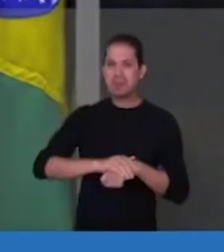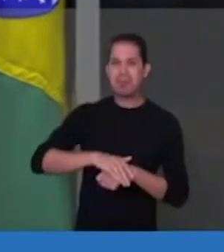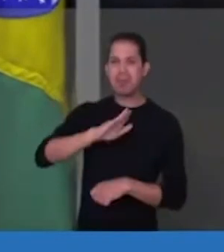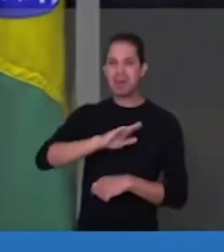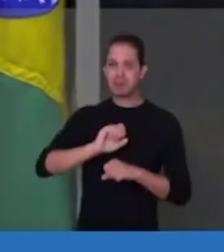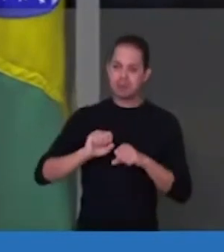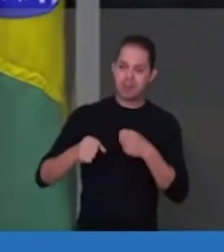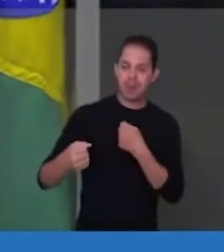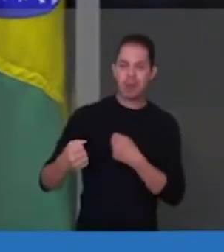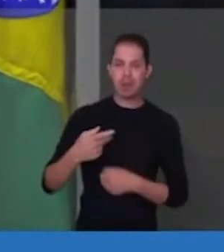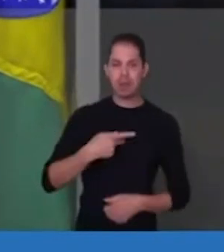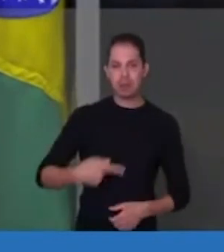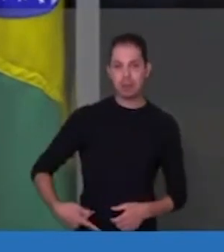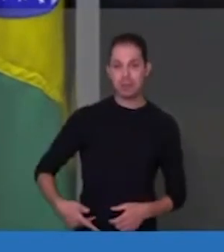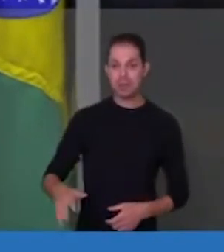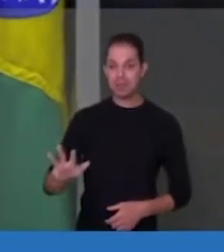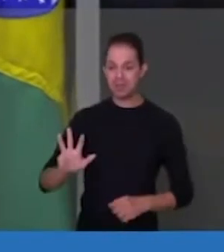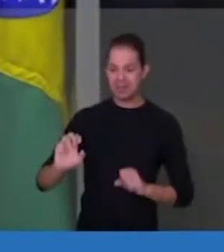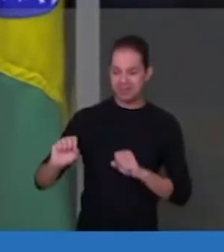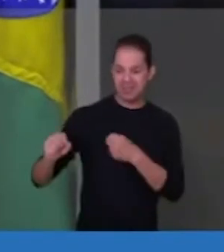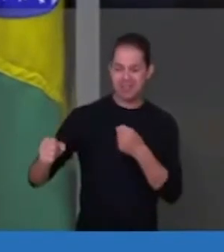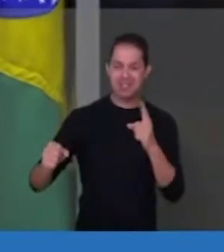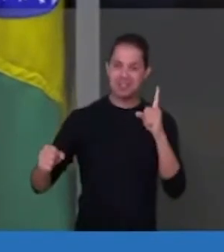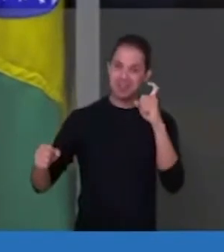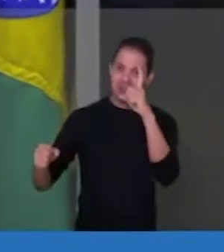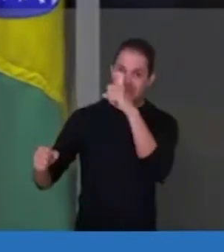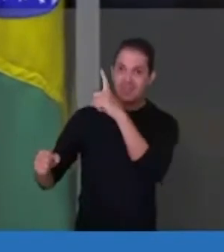então presidente Lula o defendê-lo.